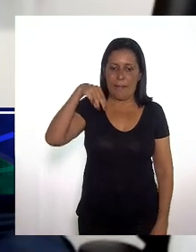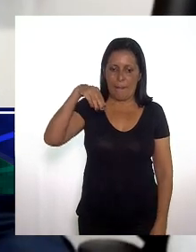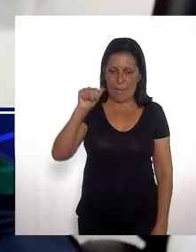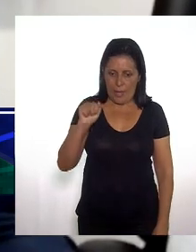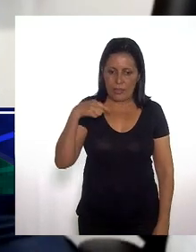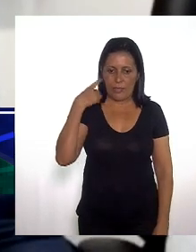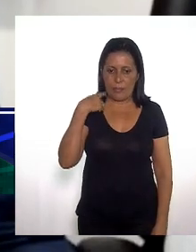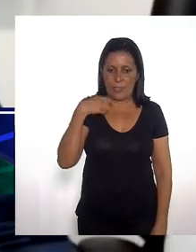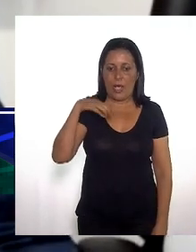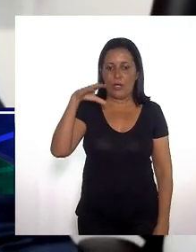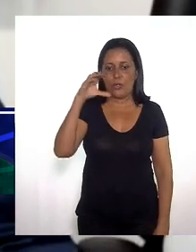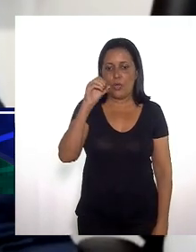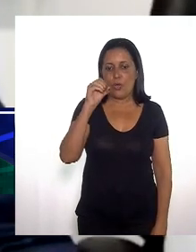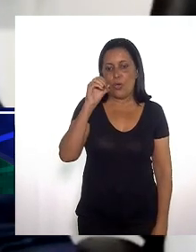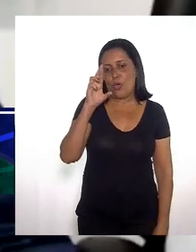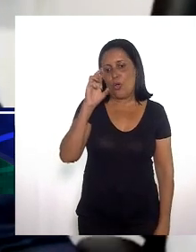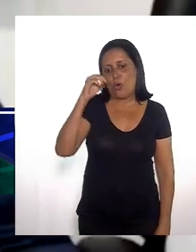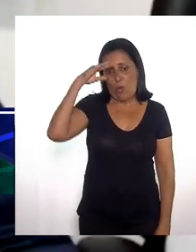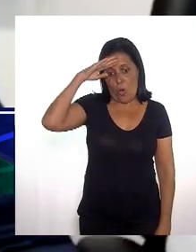Deputado Coronel Salema.